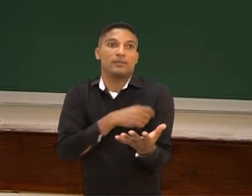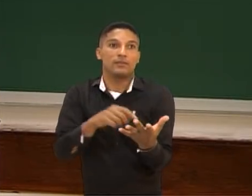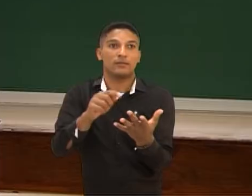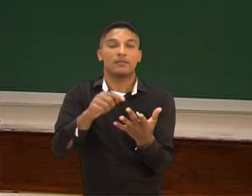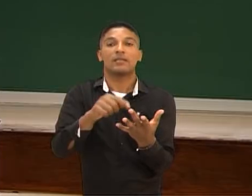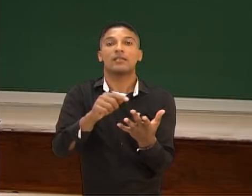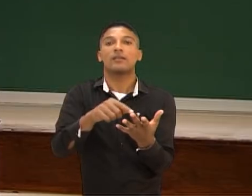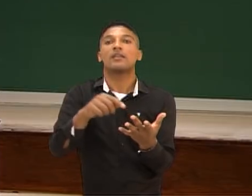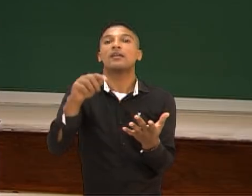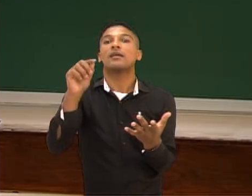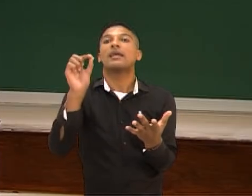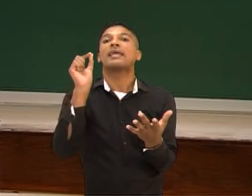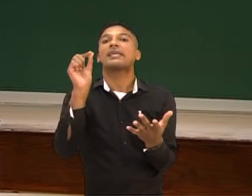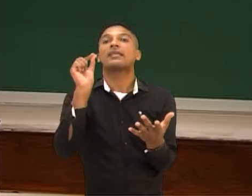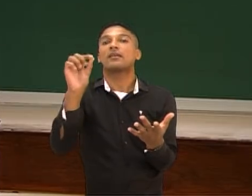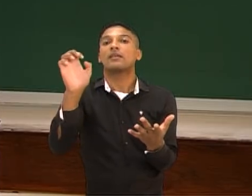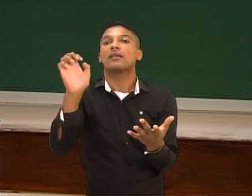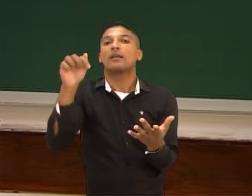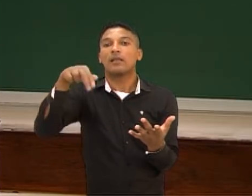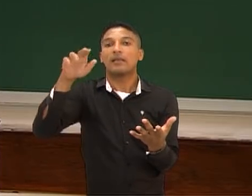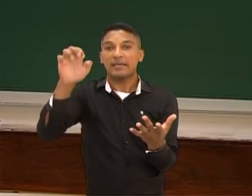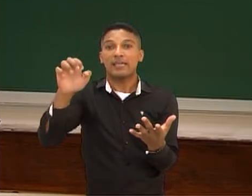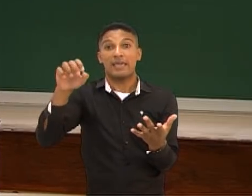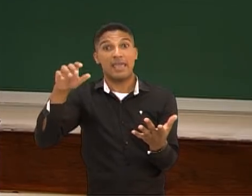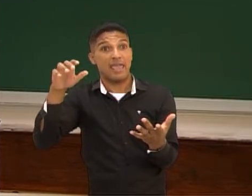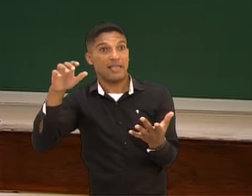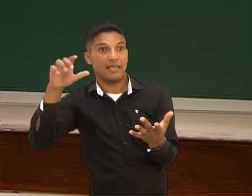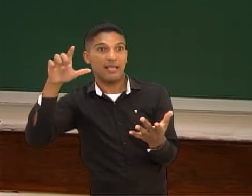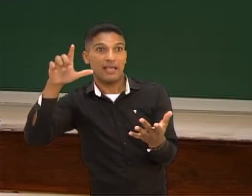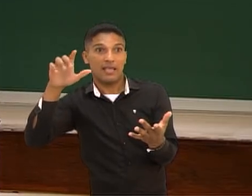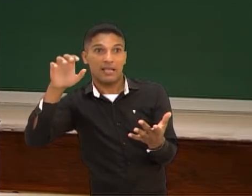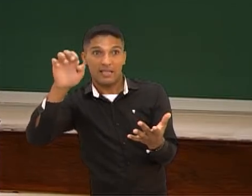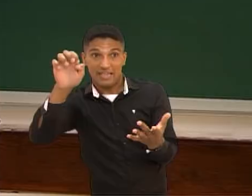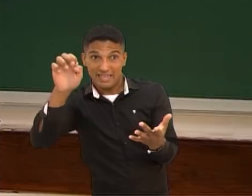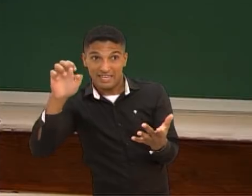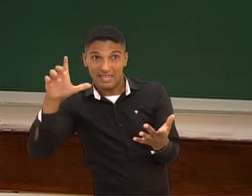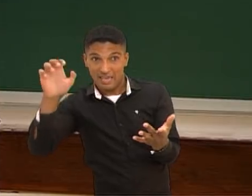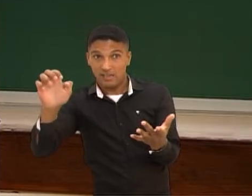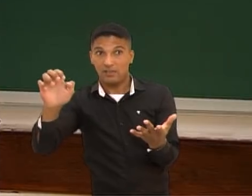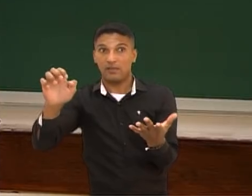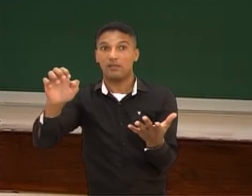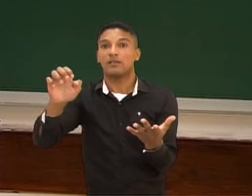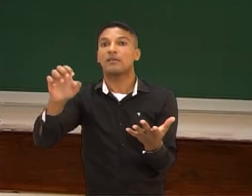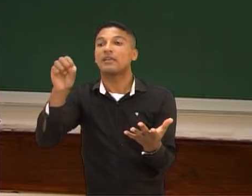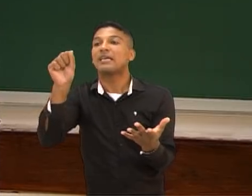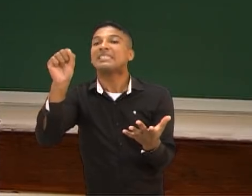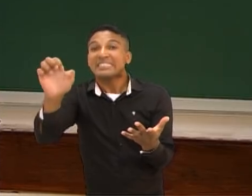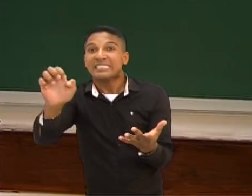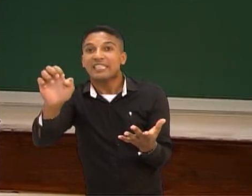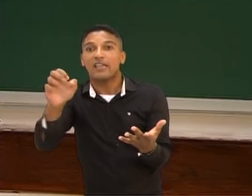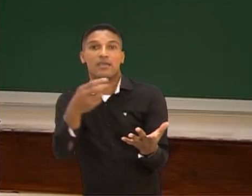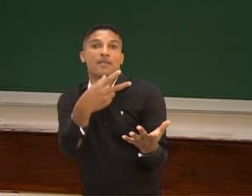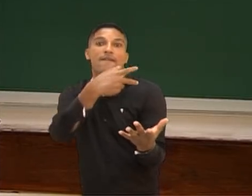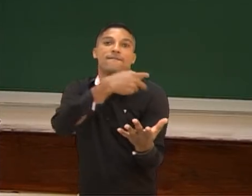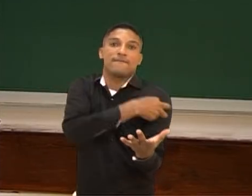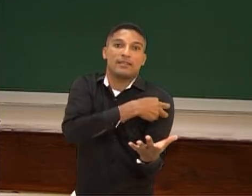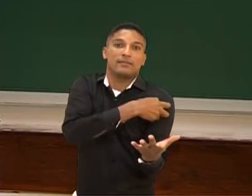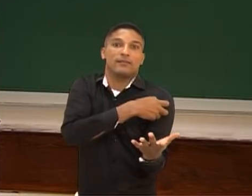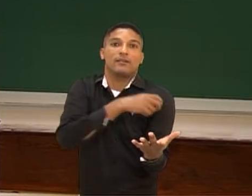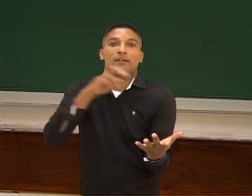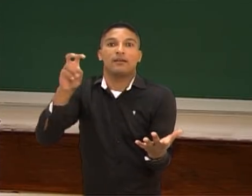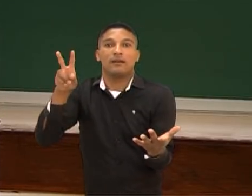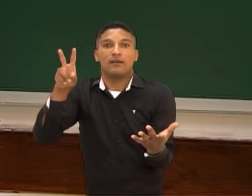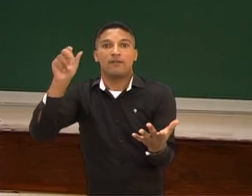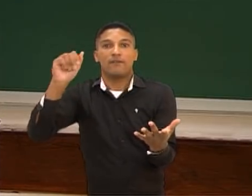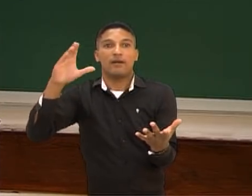O correspondente a eu é me, quando eu vou conjugar verbo reflexivo, né? Se fosse o verbo olhar-se, por exemplo, de olhar-se no espelho.